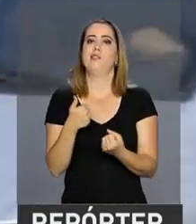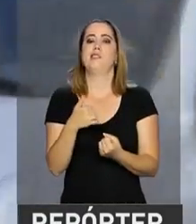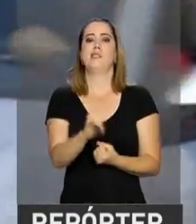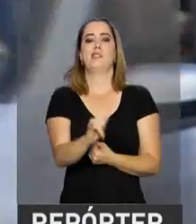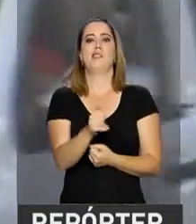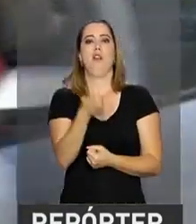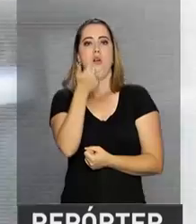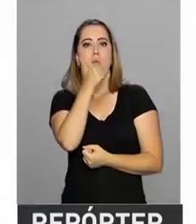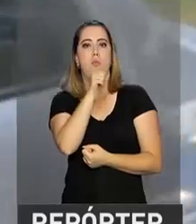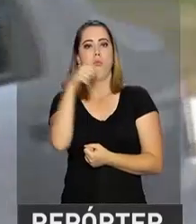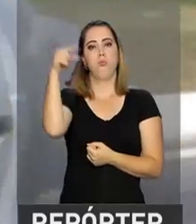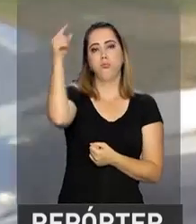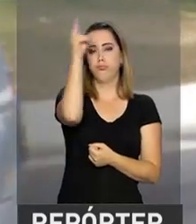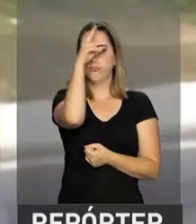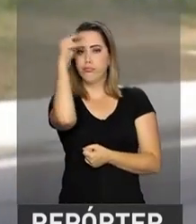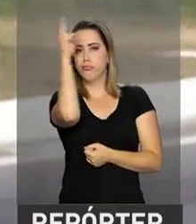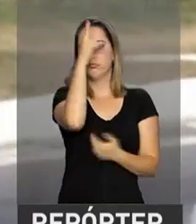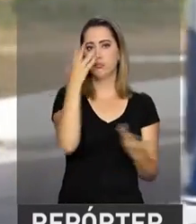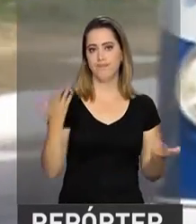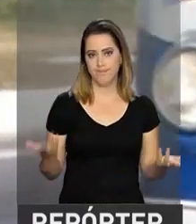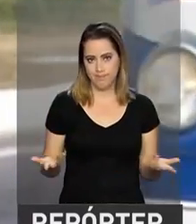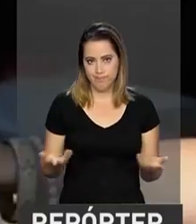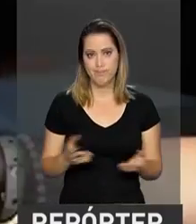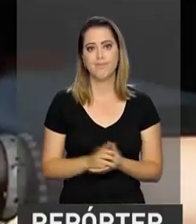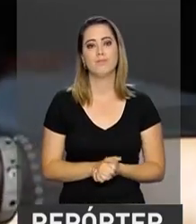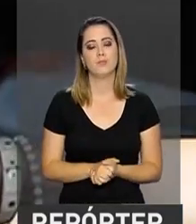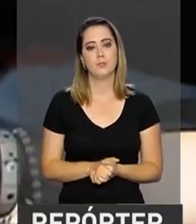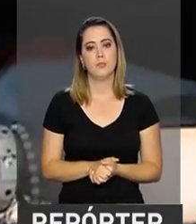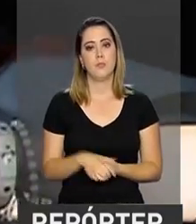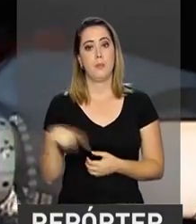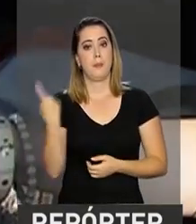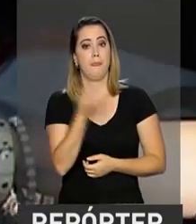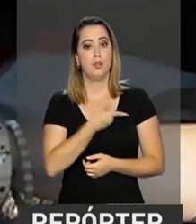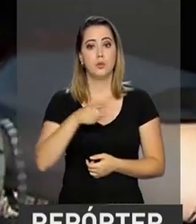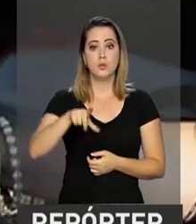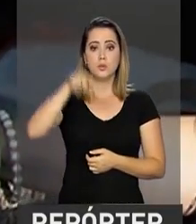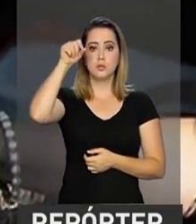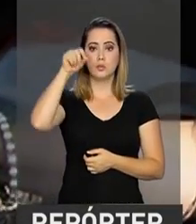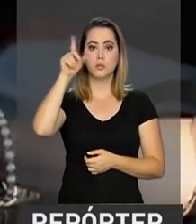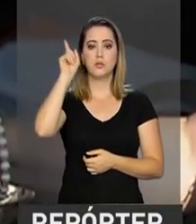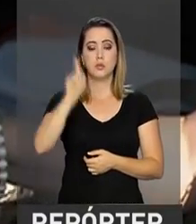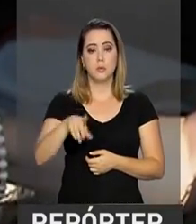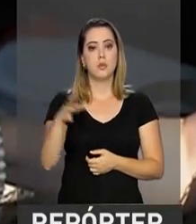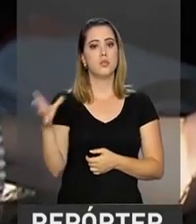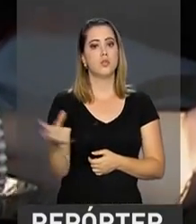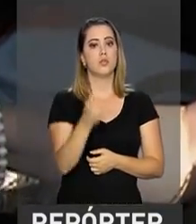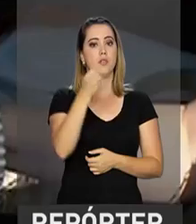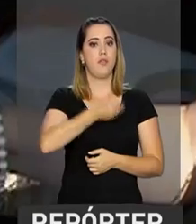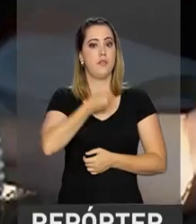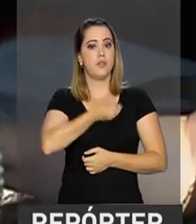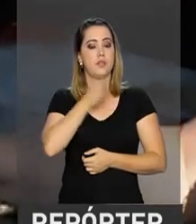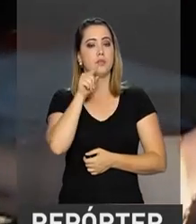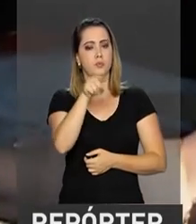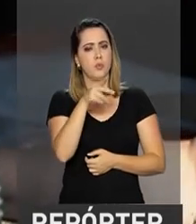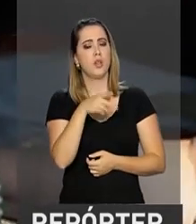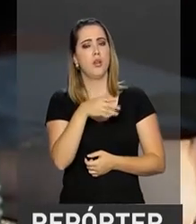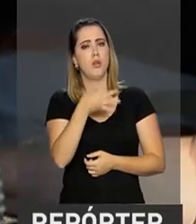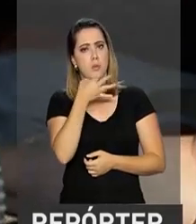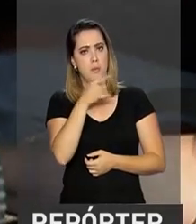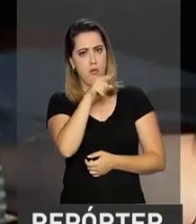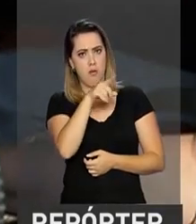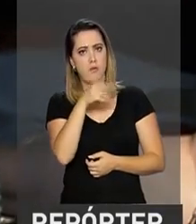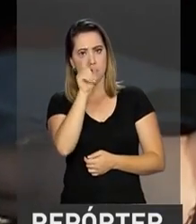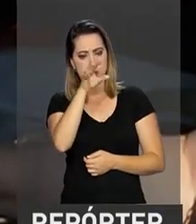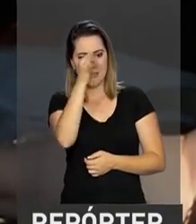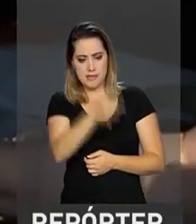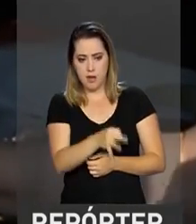depois que consumir bebidas alcoólicas nossas decisões nossas escolhas podem salvar vidas já acho que a senhora faz as